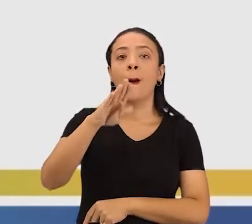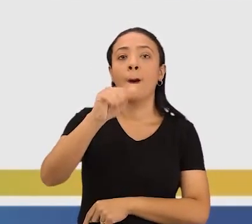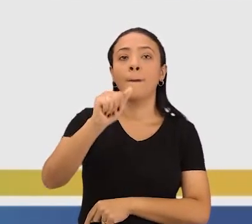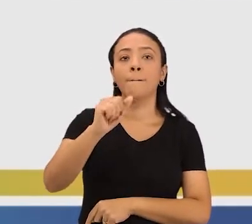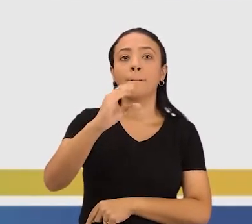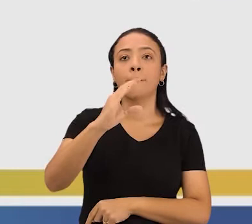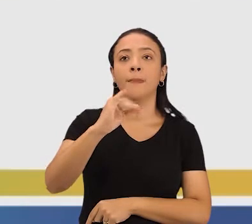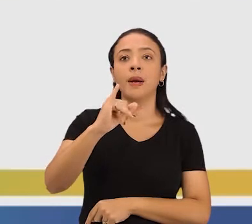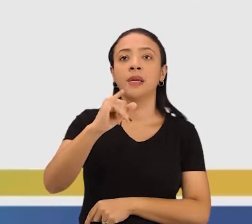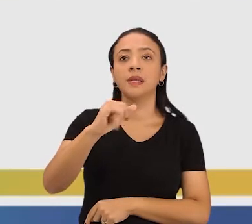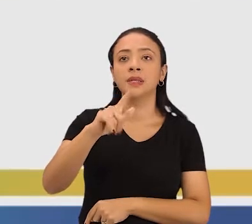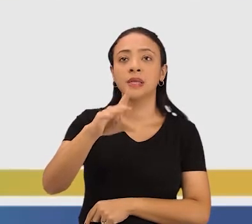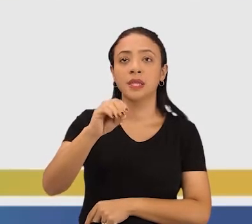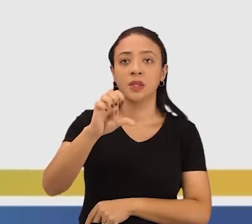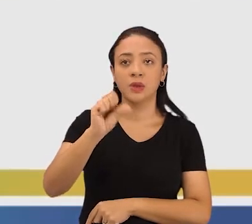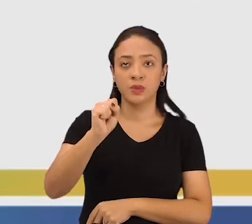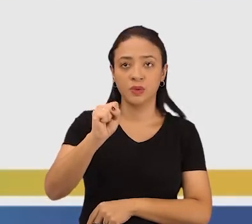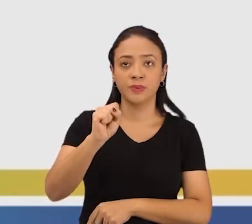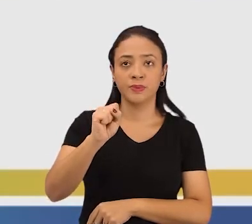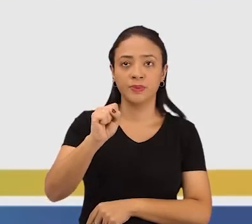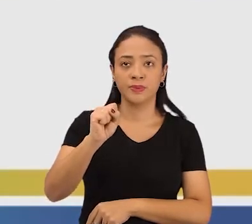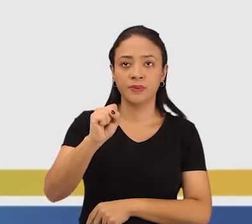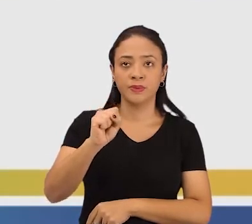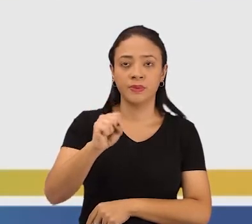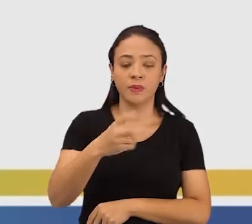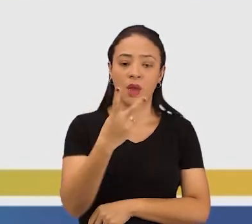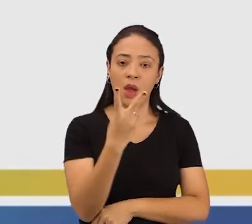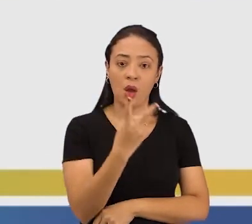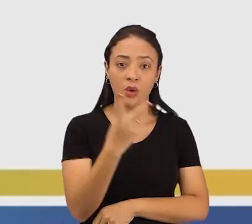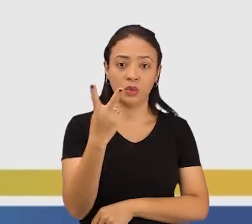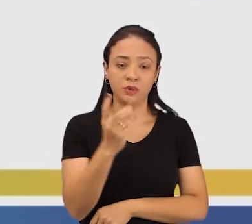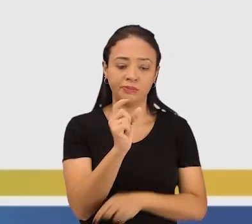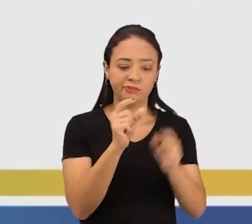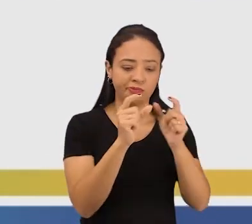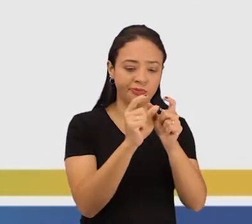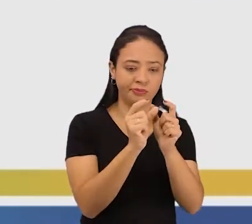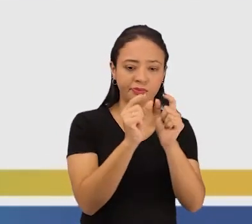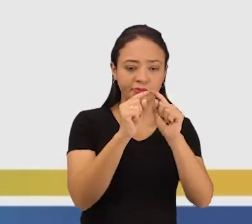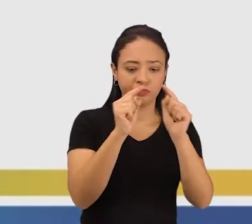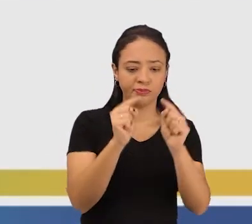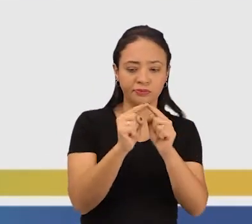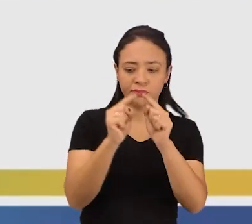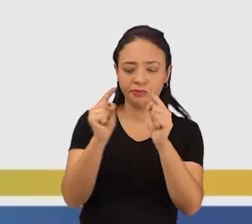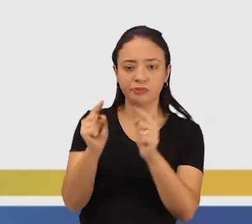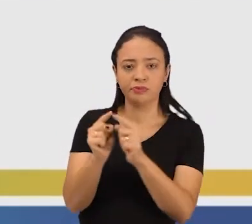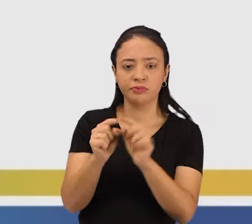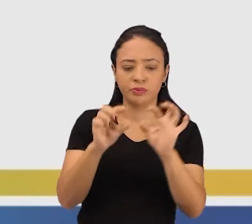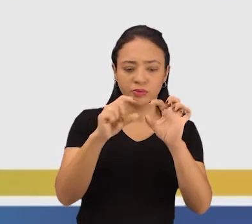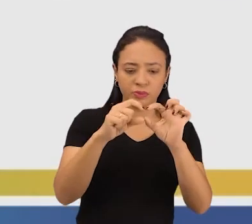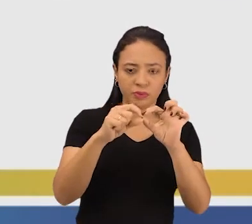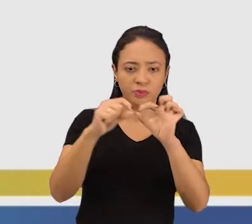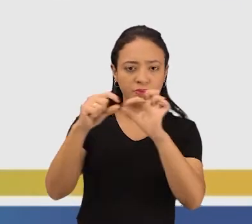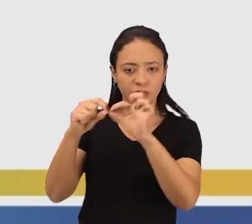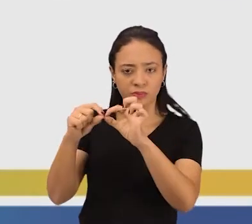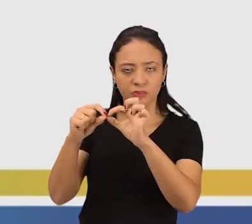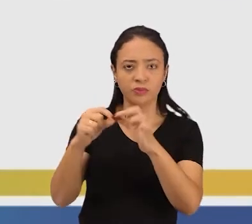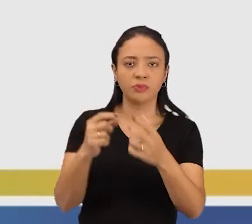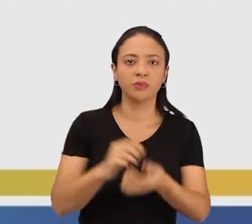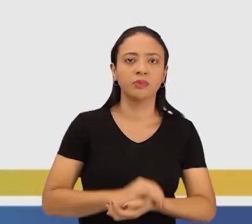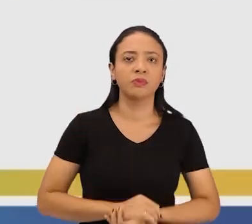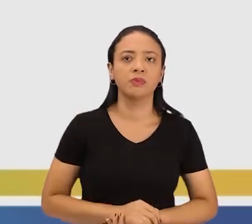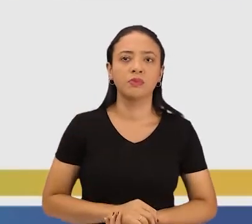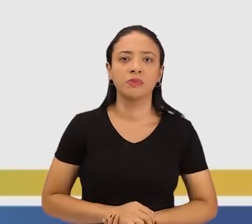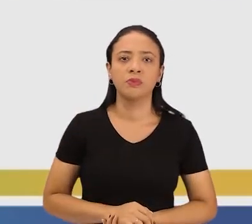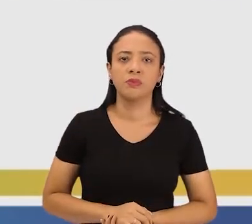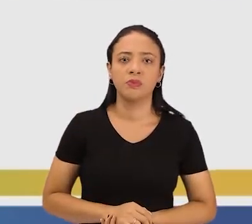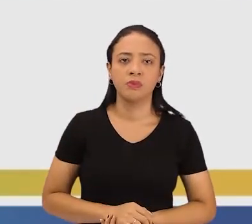pequenos bastões, só que dessa vez de 2 em 2, como se fossem duplas, e nesse caso são chamadas de diplobacilos.